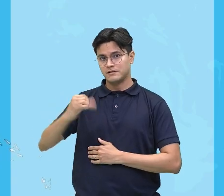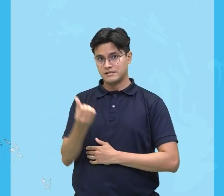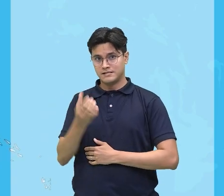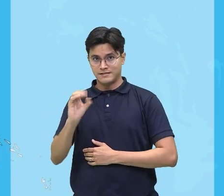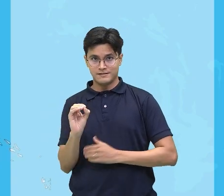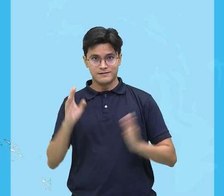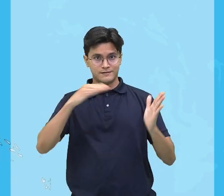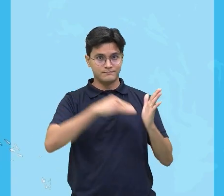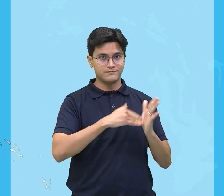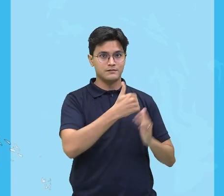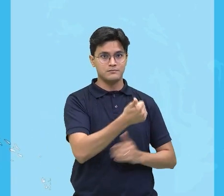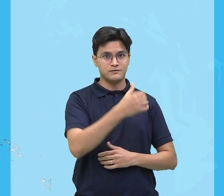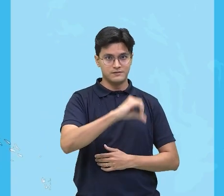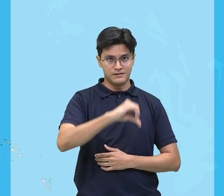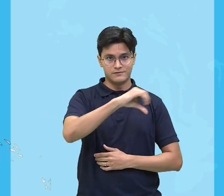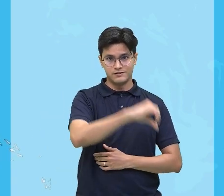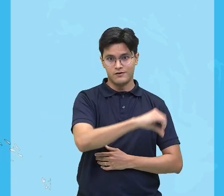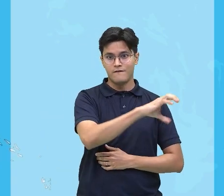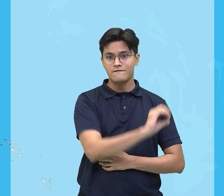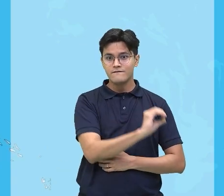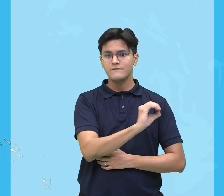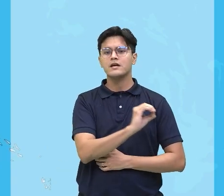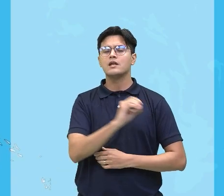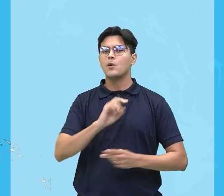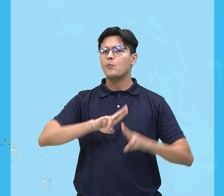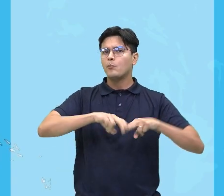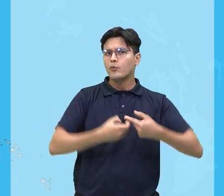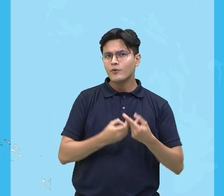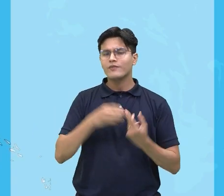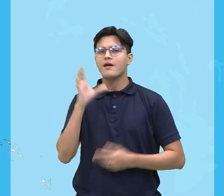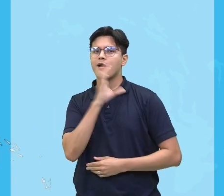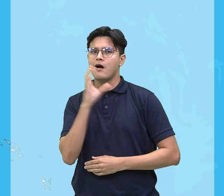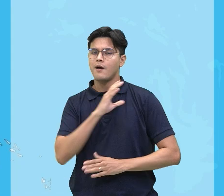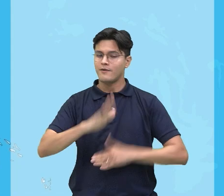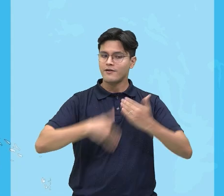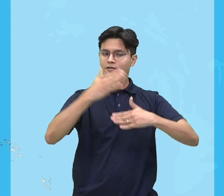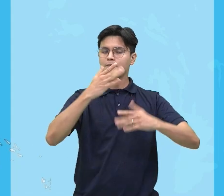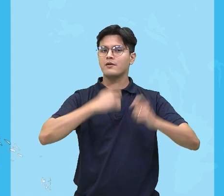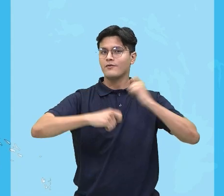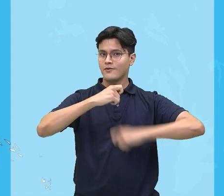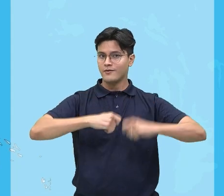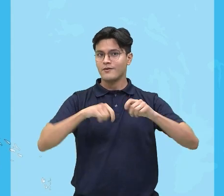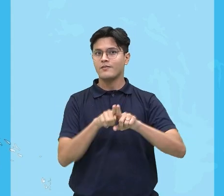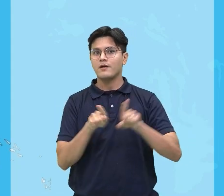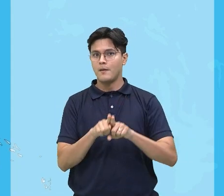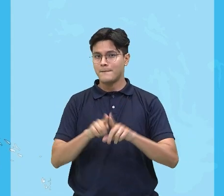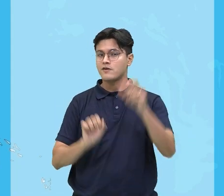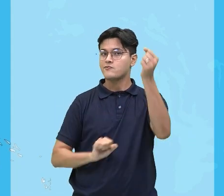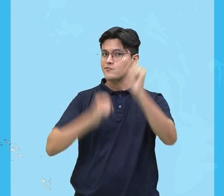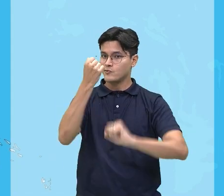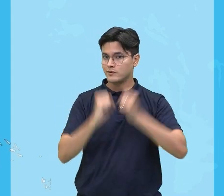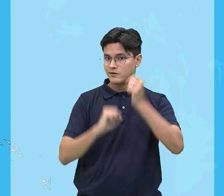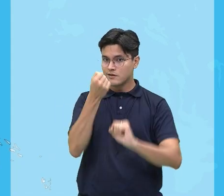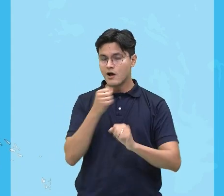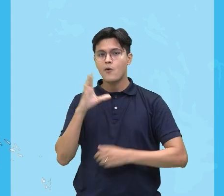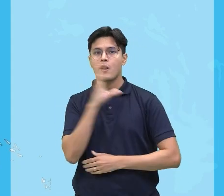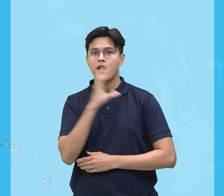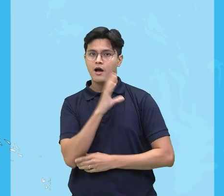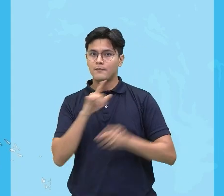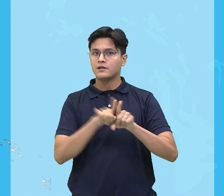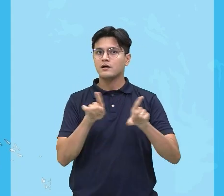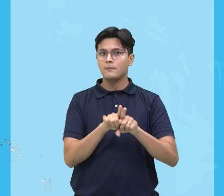e 1990 por rápido crescimento econômico, industrialização acelerada e forte inserção no